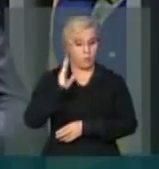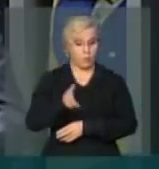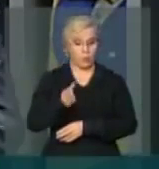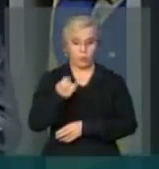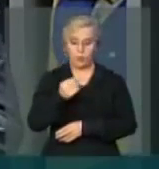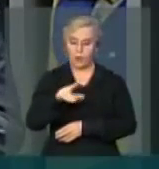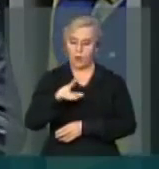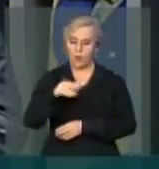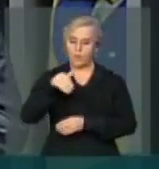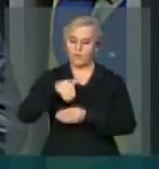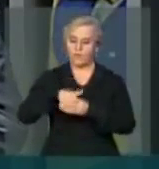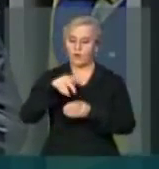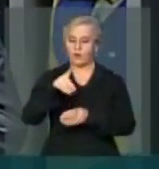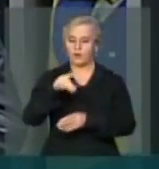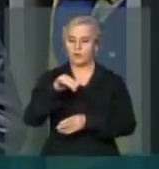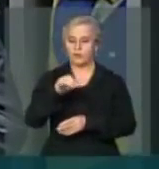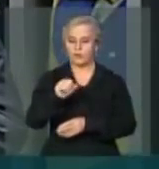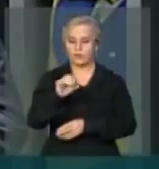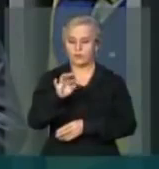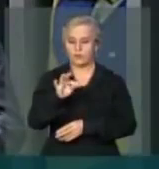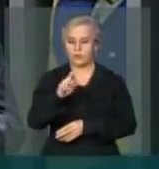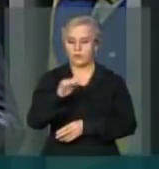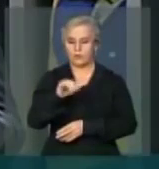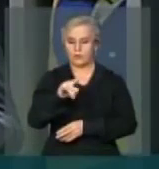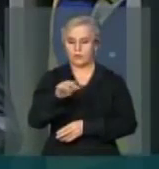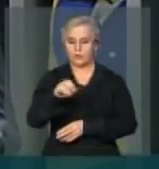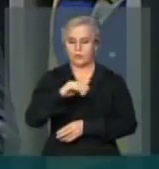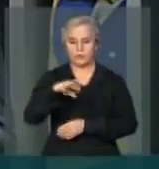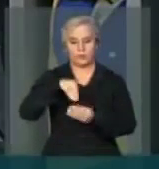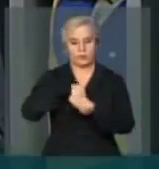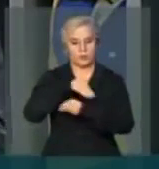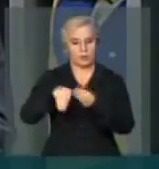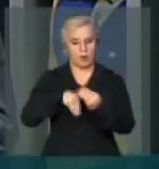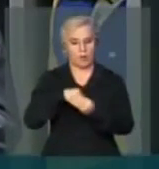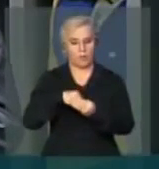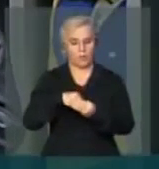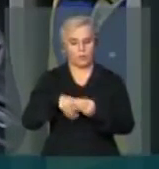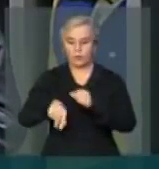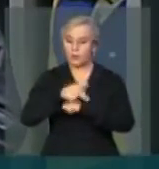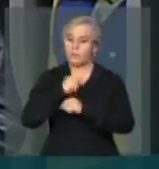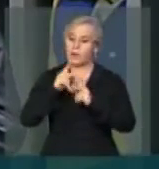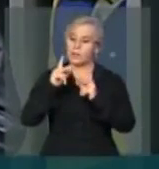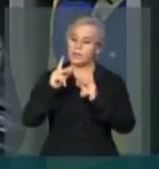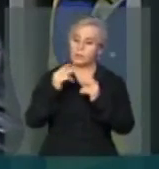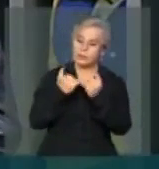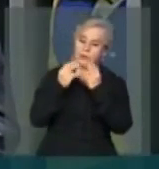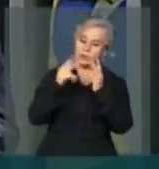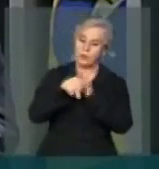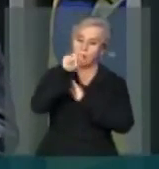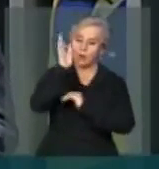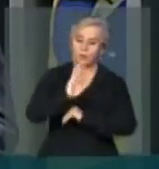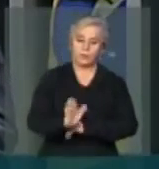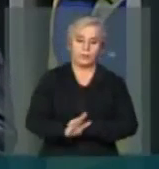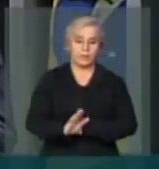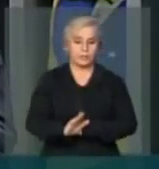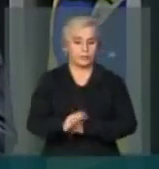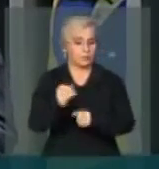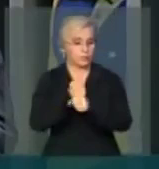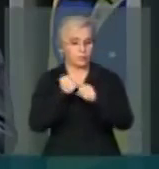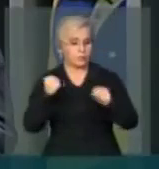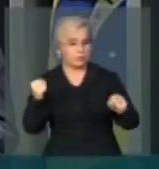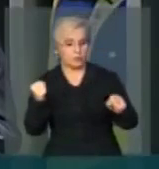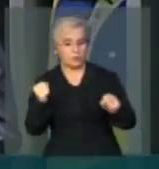nação grande como o Brasil que tenha se desenvolvido sem que fosse no voto